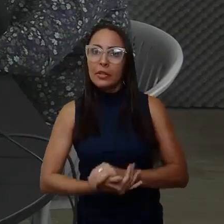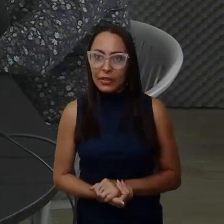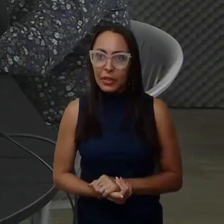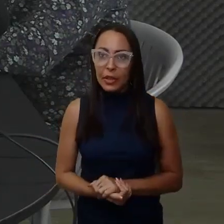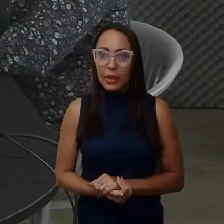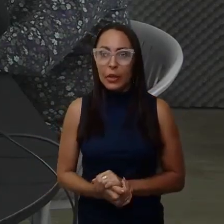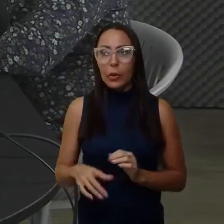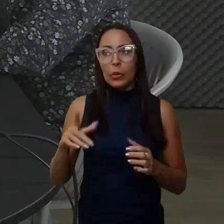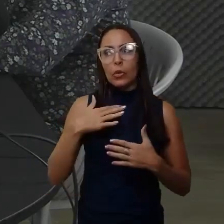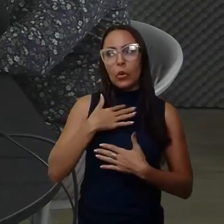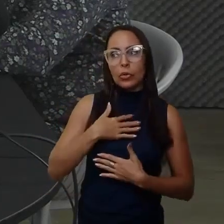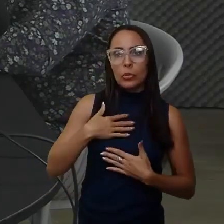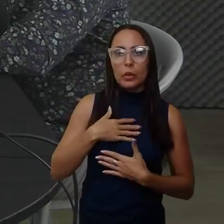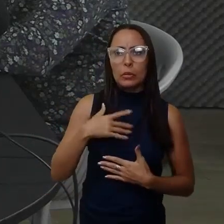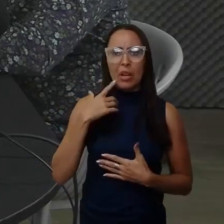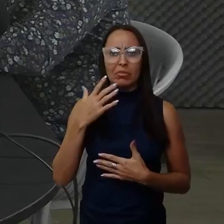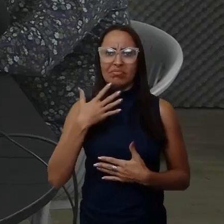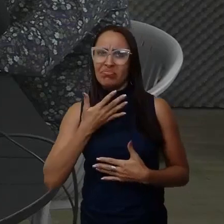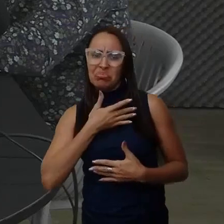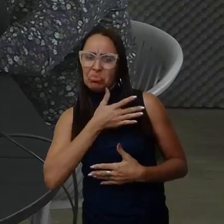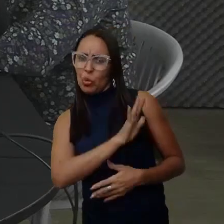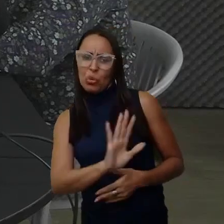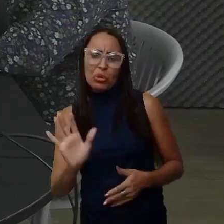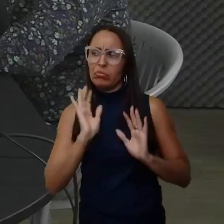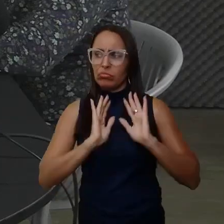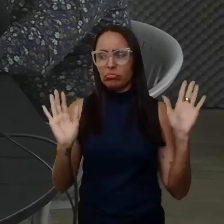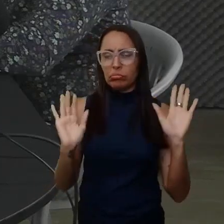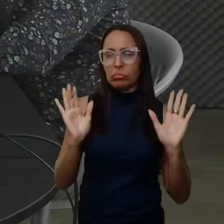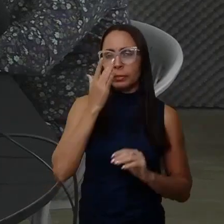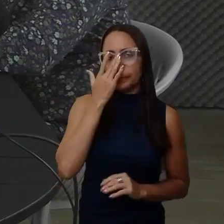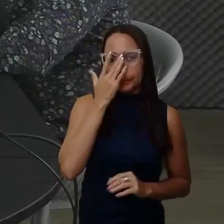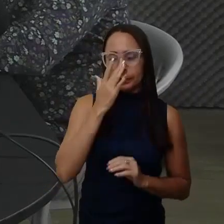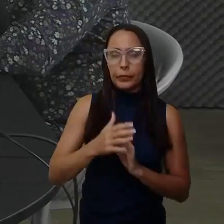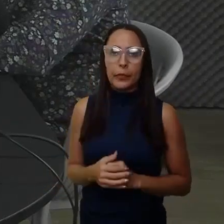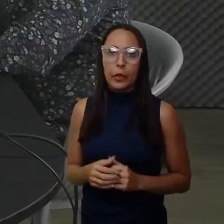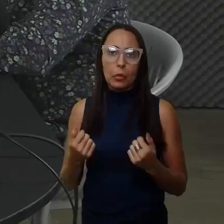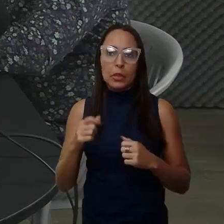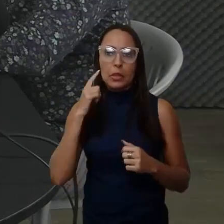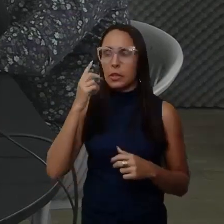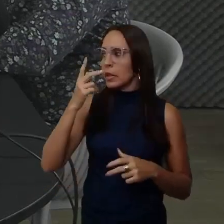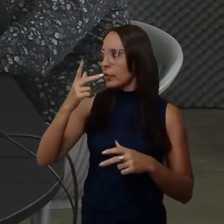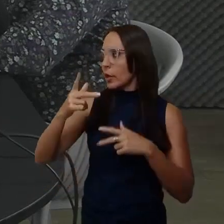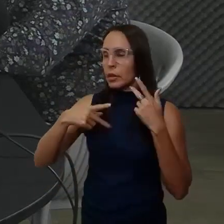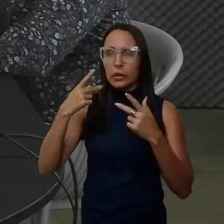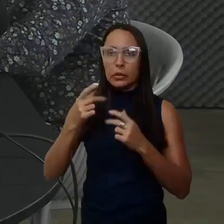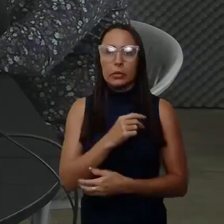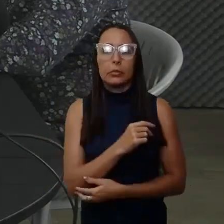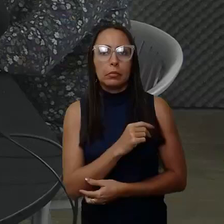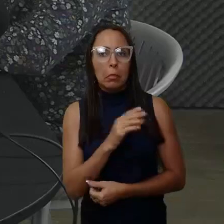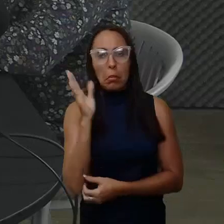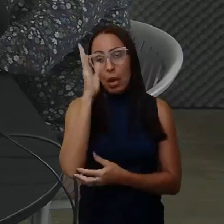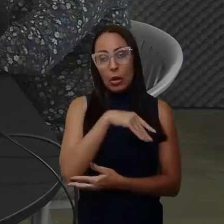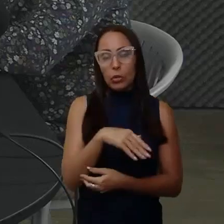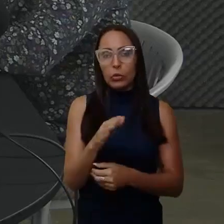simplesmente digo, não curti, não bateu, né? Eu não preciso ficar falando mal do